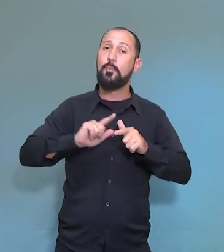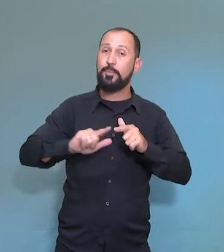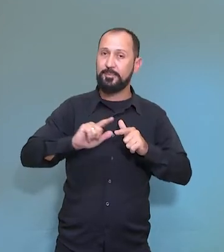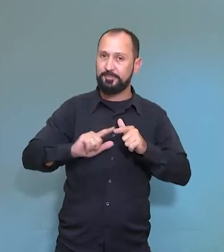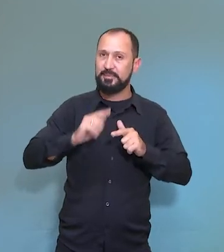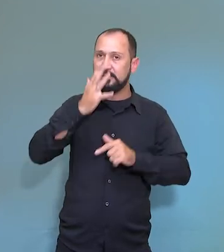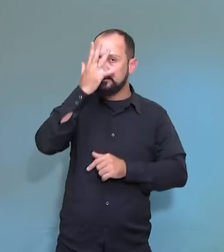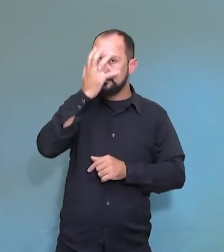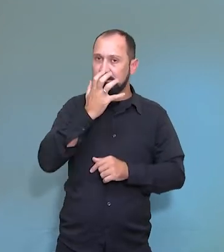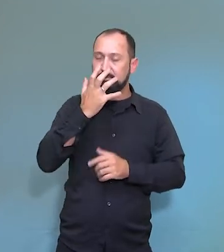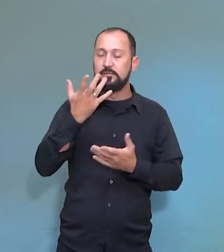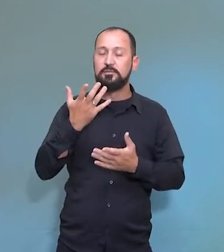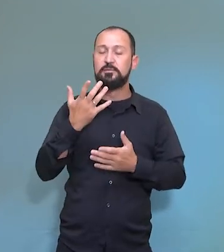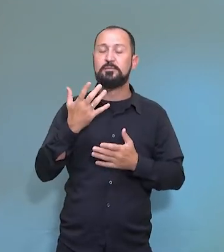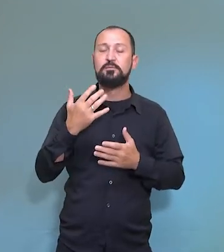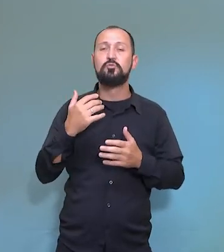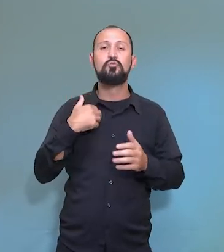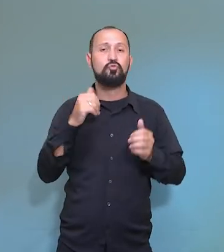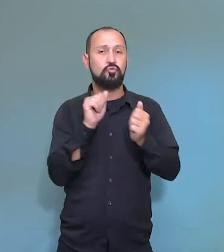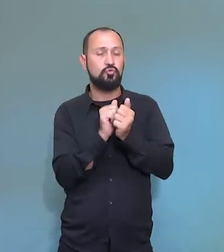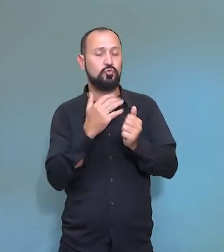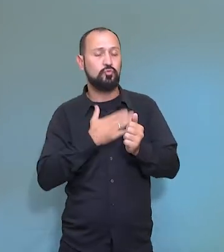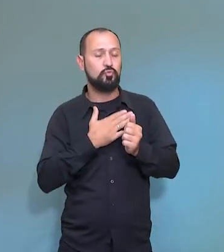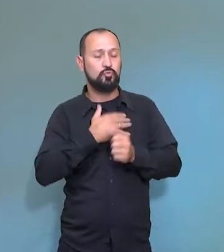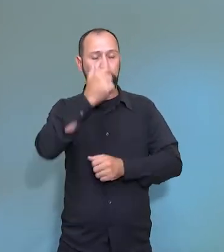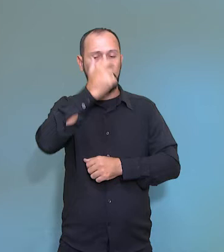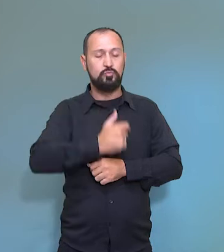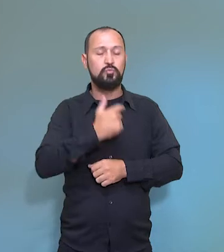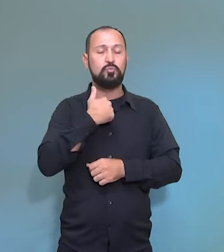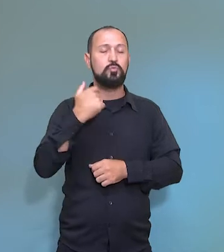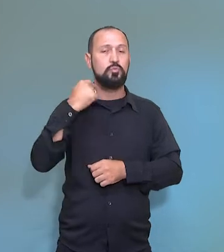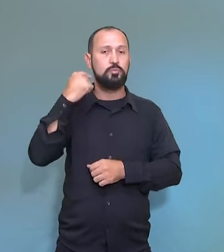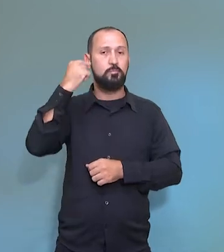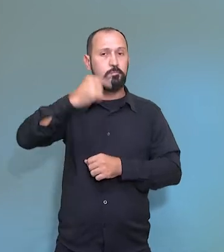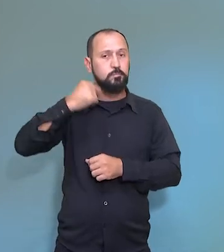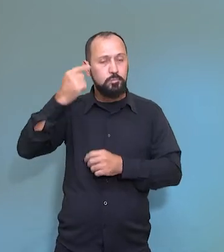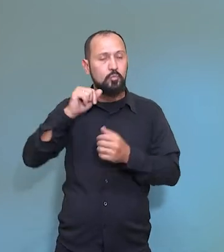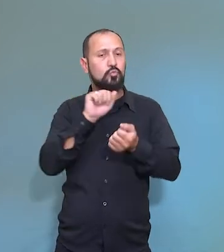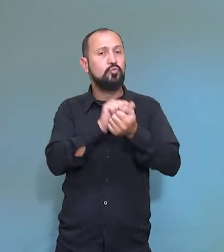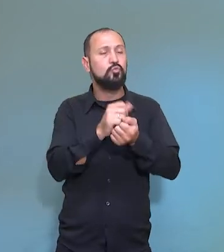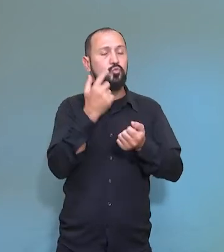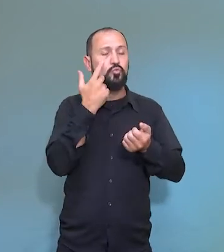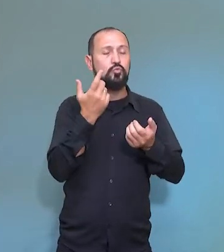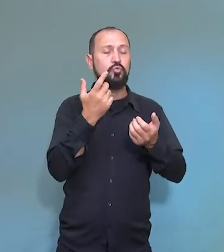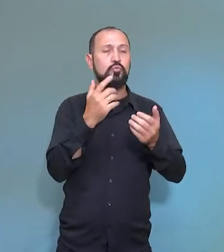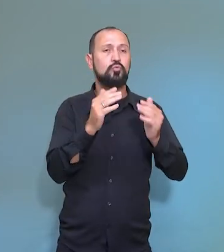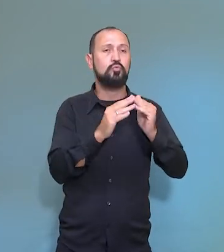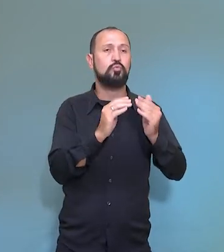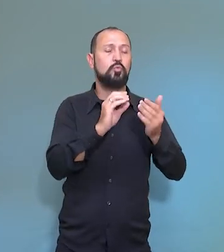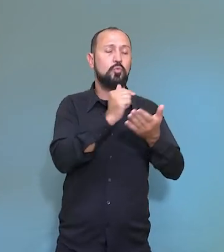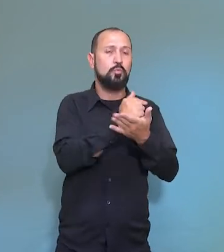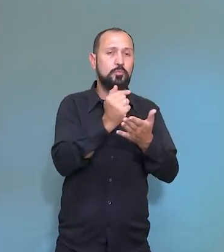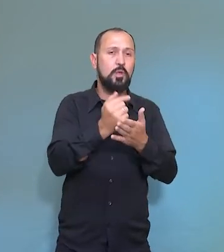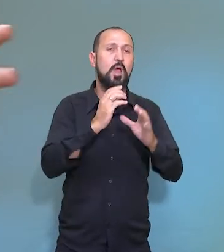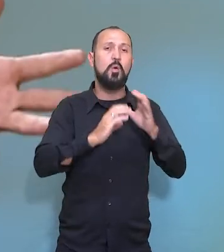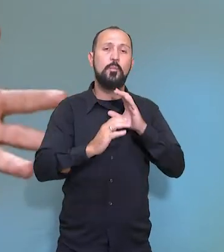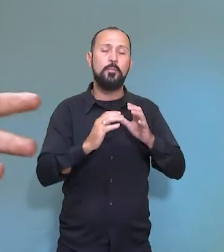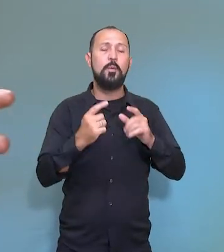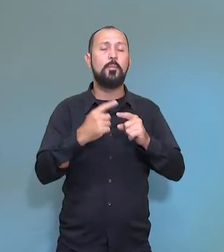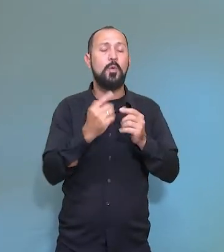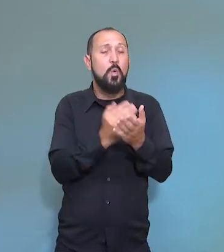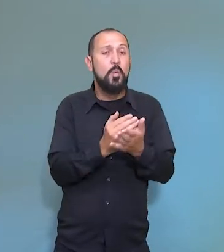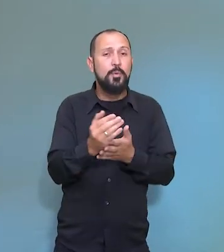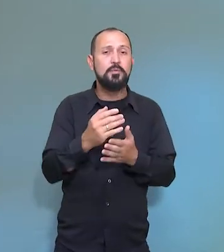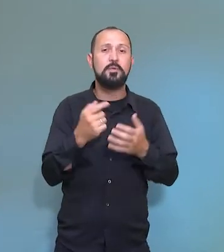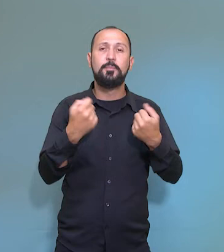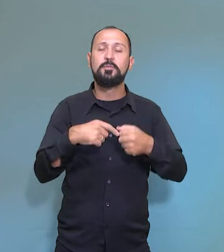grande problema, que é um entrave entre os advogados e os cartórios, né? O acesso a esse tipo de informação. A comunicação é